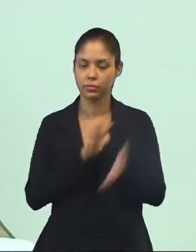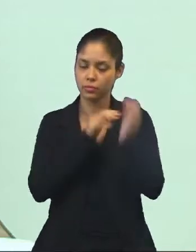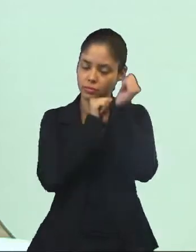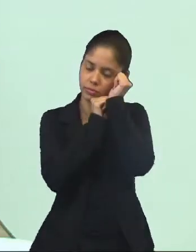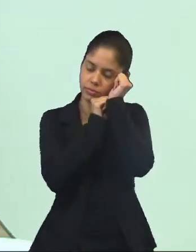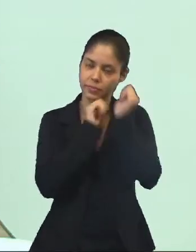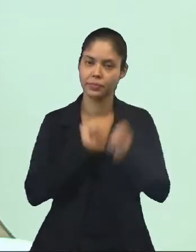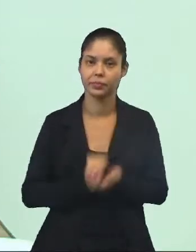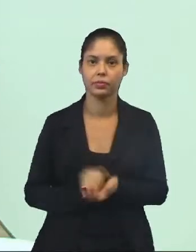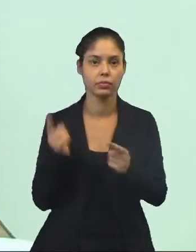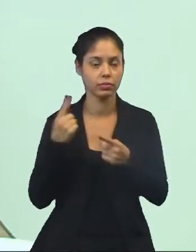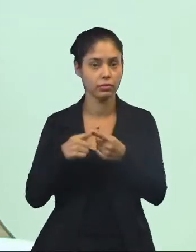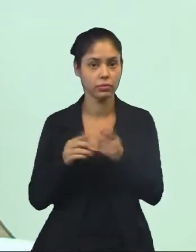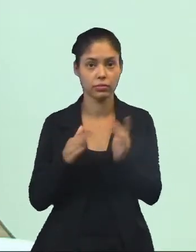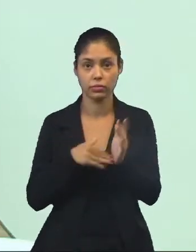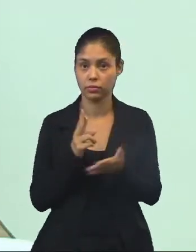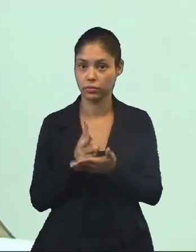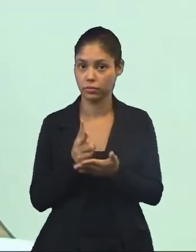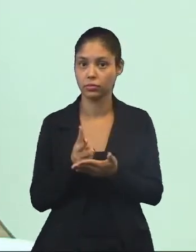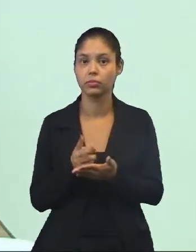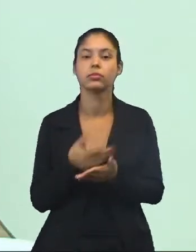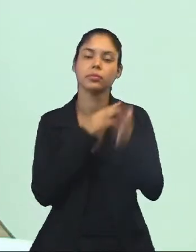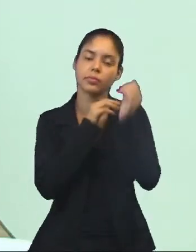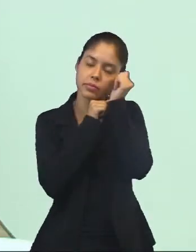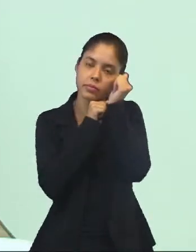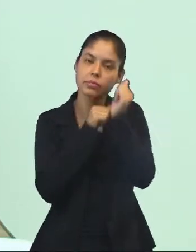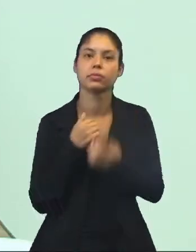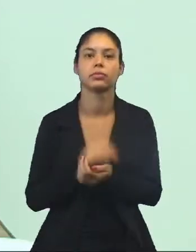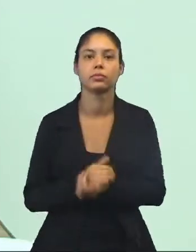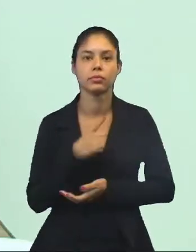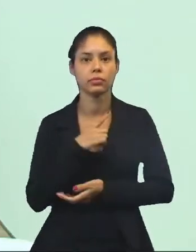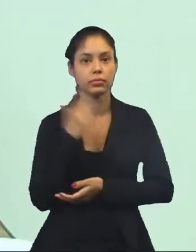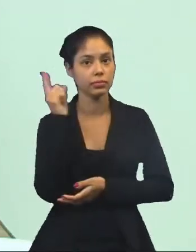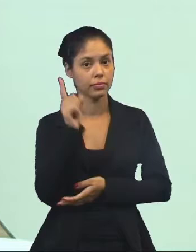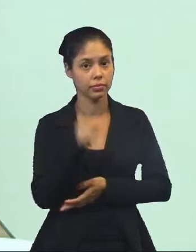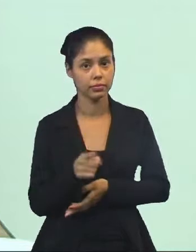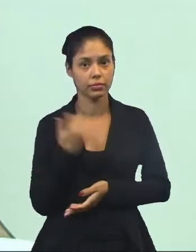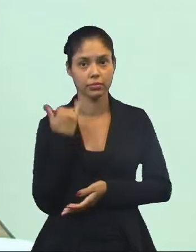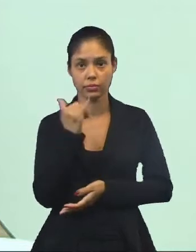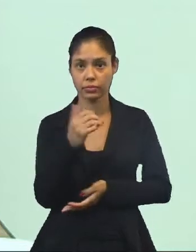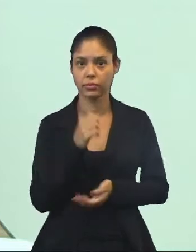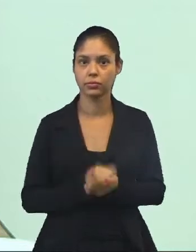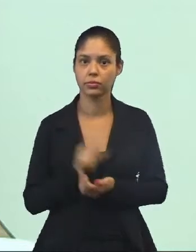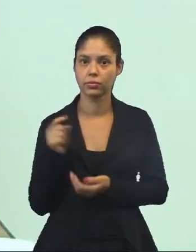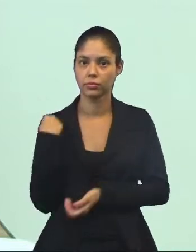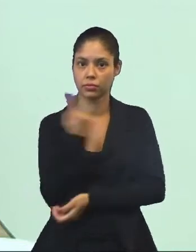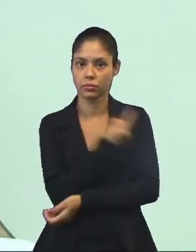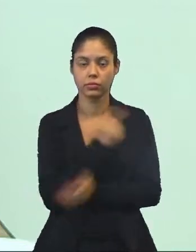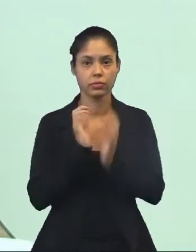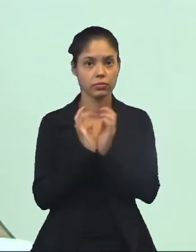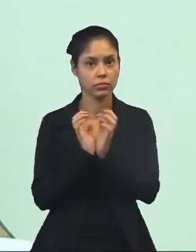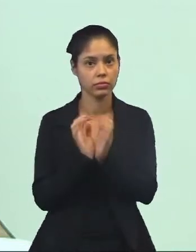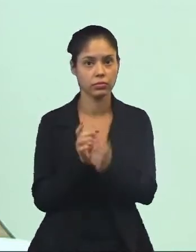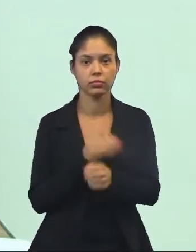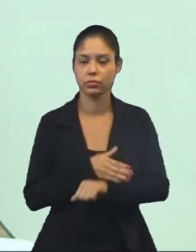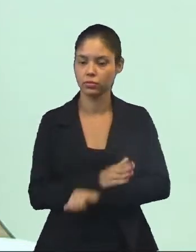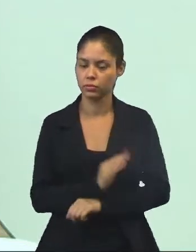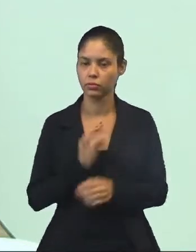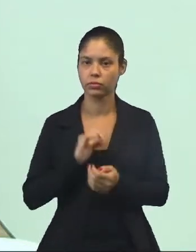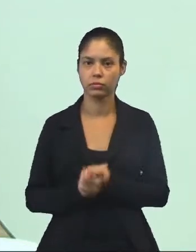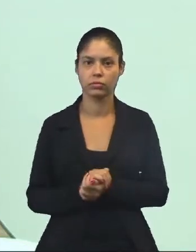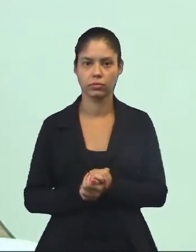dormir. Porque até mesmo dormindo você gasta energia. Isso porque nosso cérebro ele não para